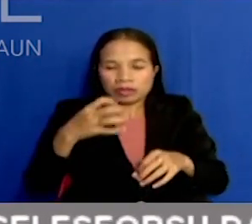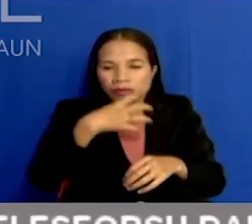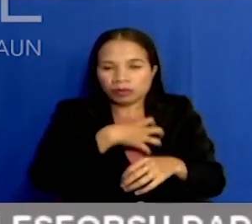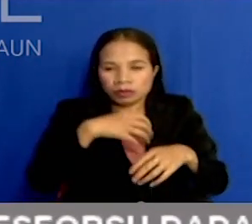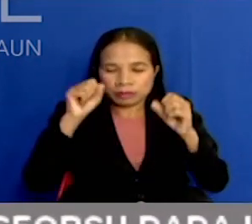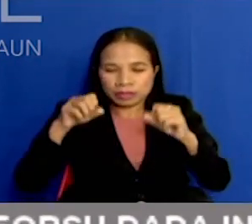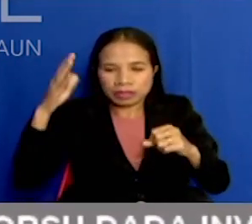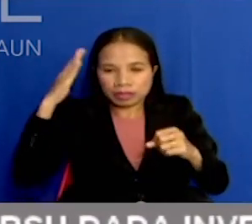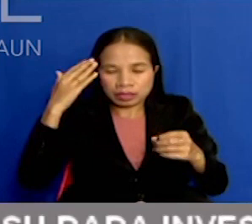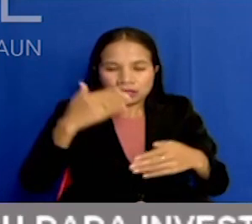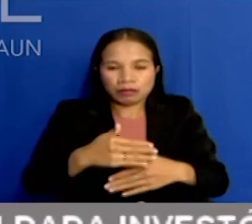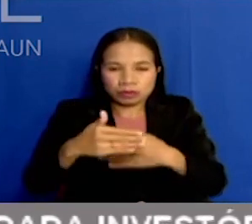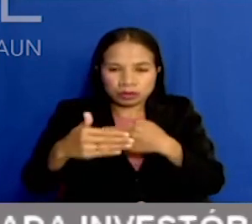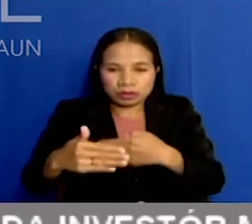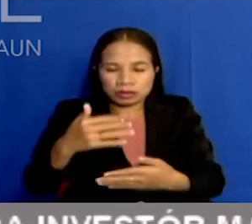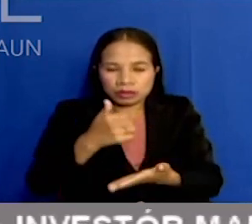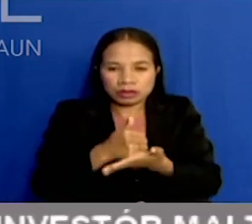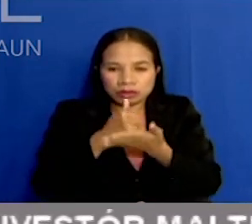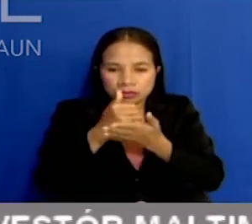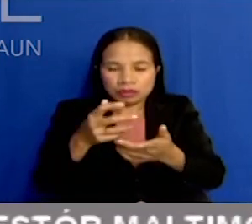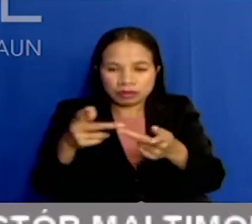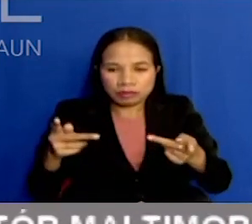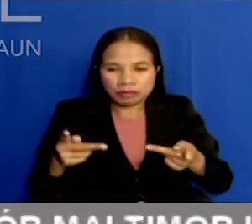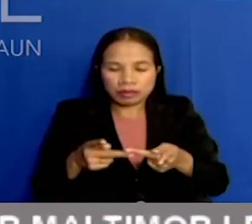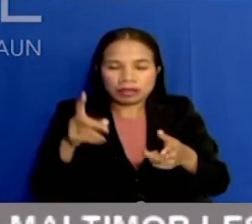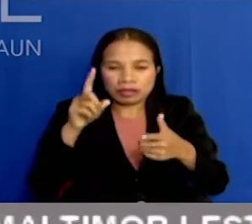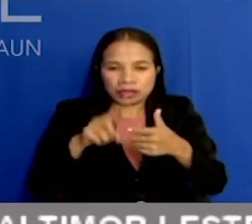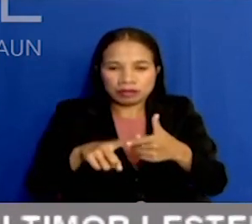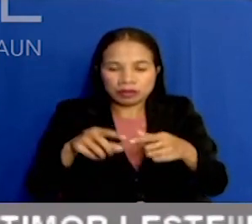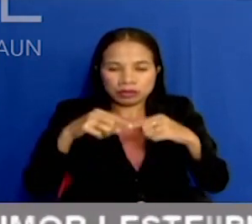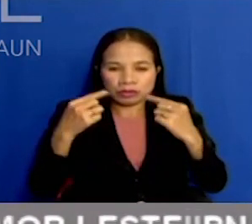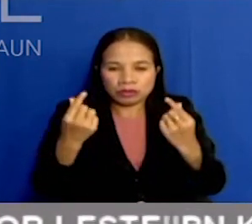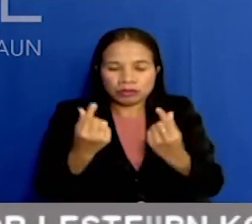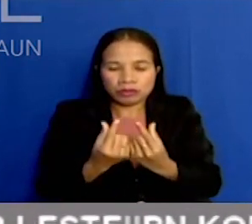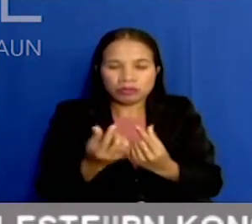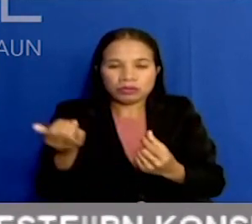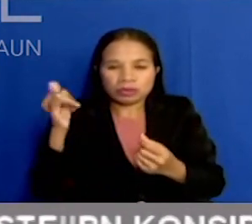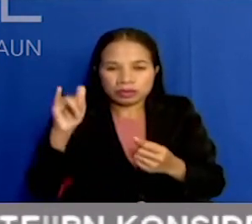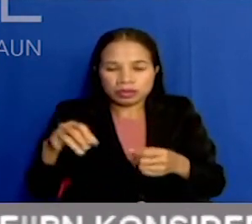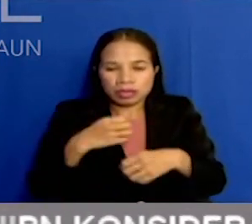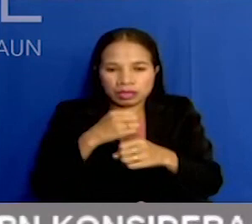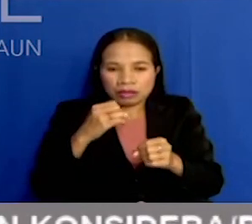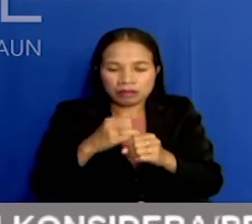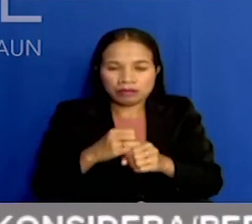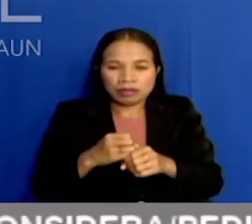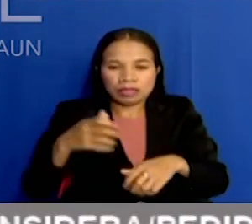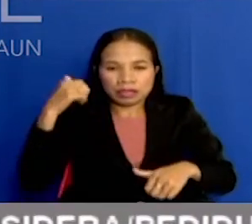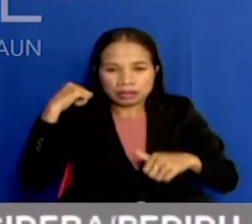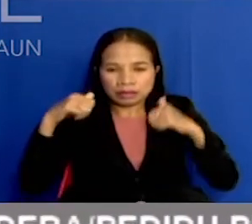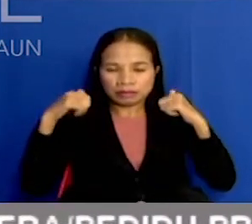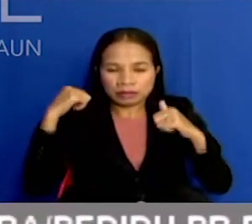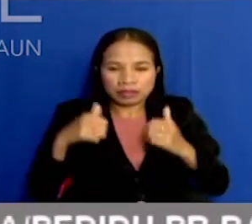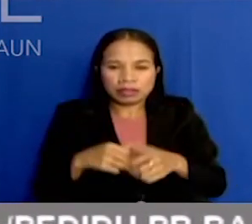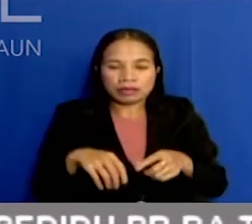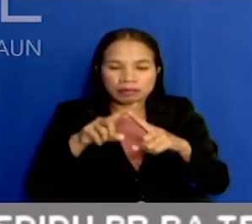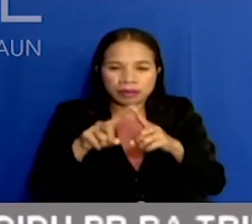Ona, processo atendimento e a terreno, Moloch Arte Marciais Hirakne, Halao Sirani atividade.